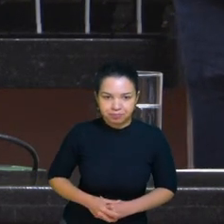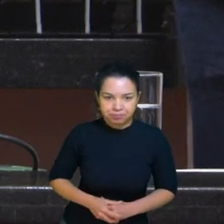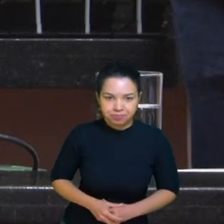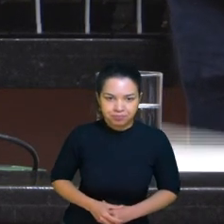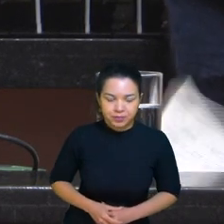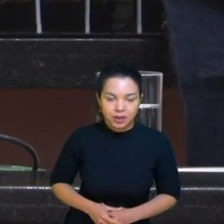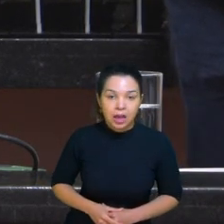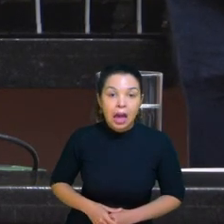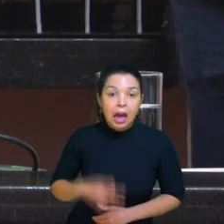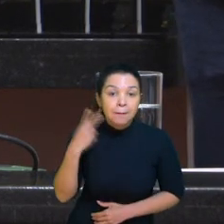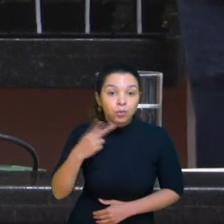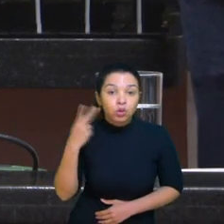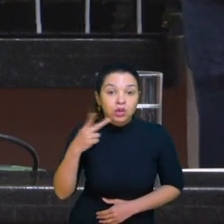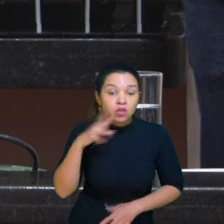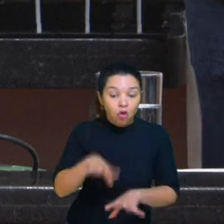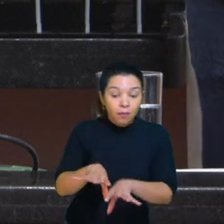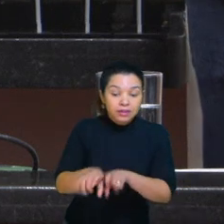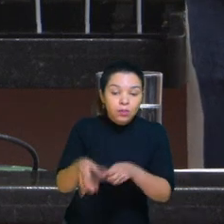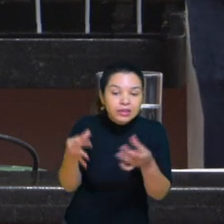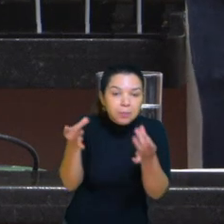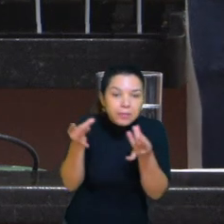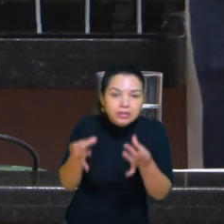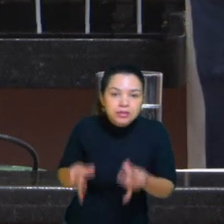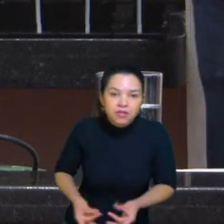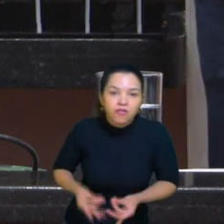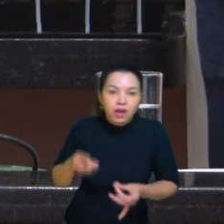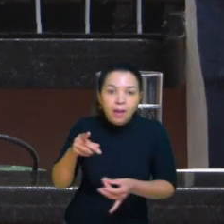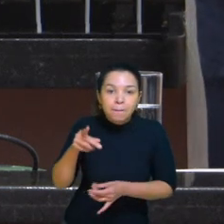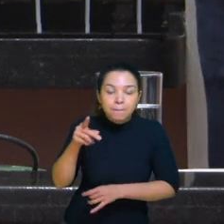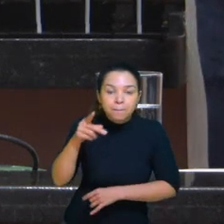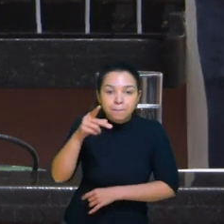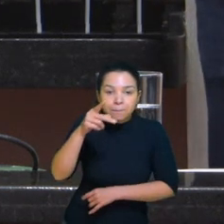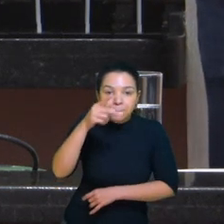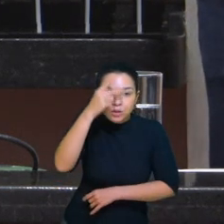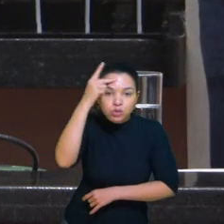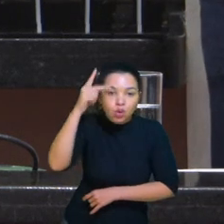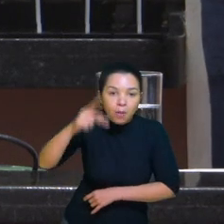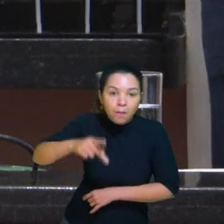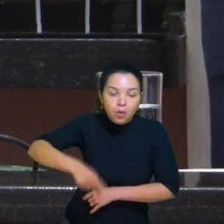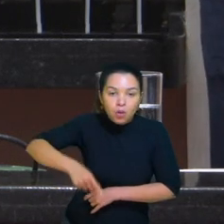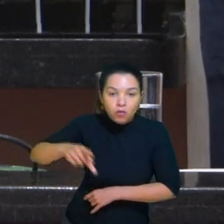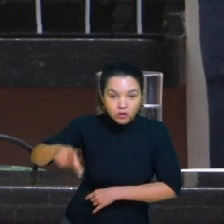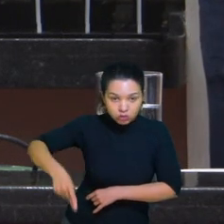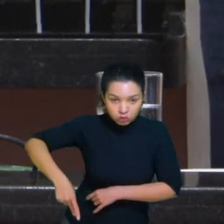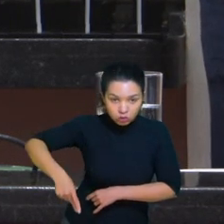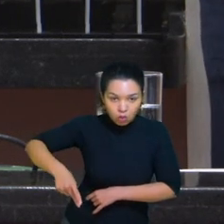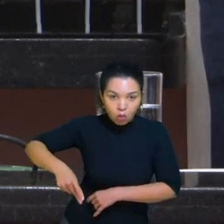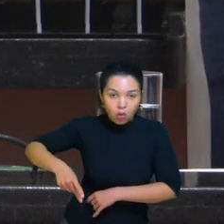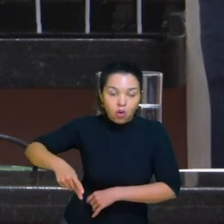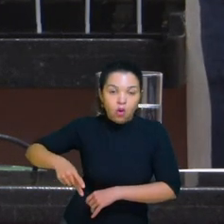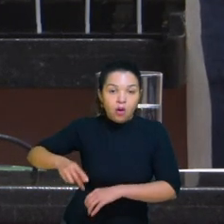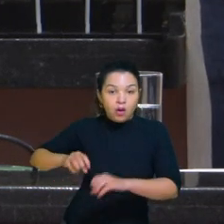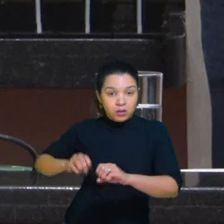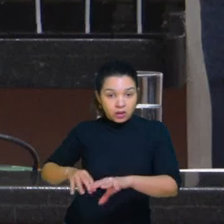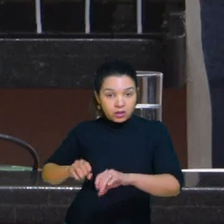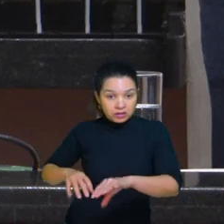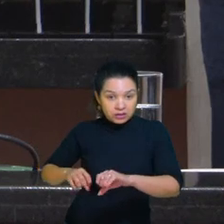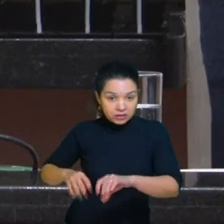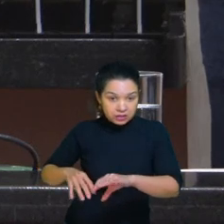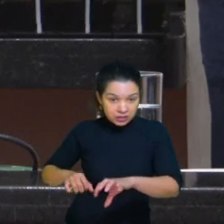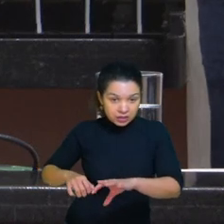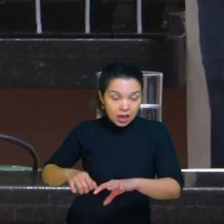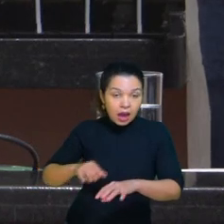específica para quem inicia ou atua na docência da alfabetização é preciso diferenciar quem atua